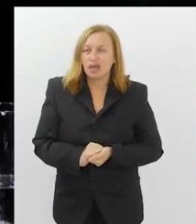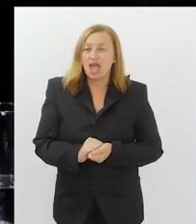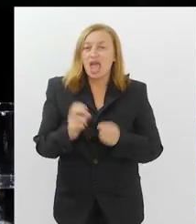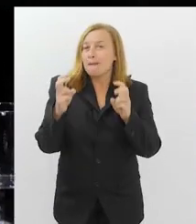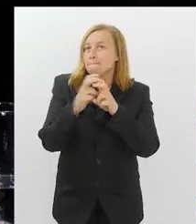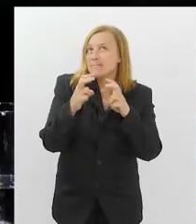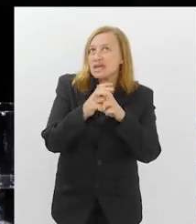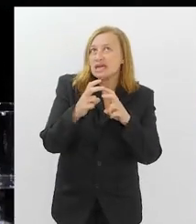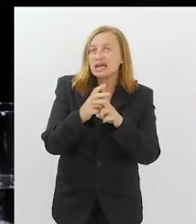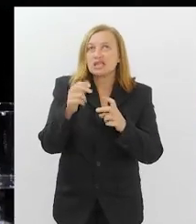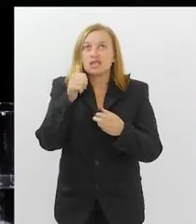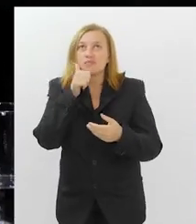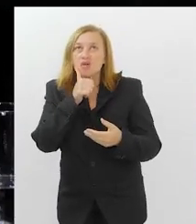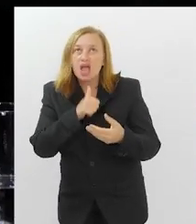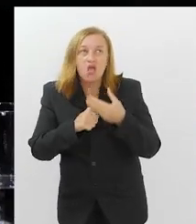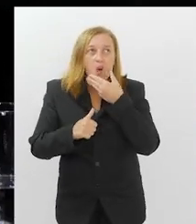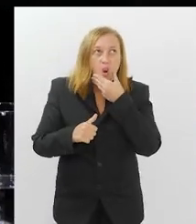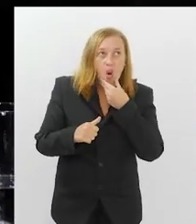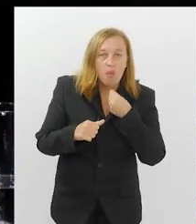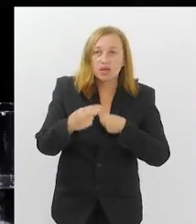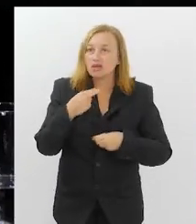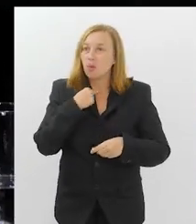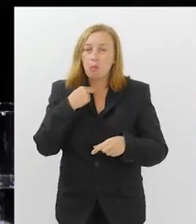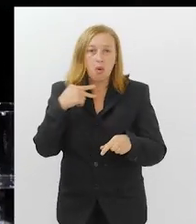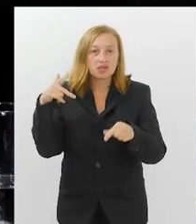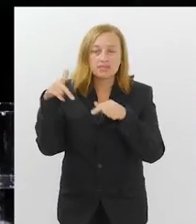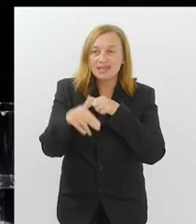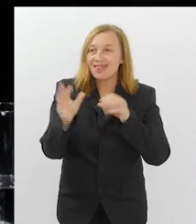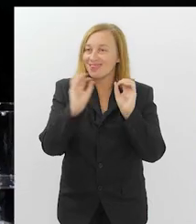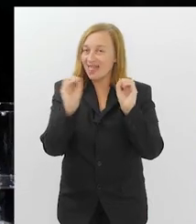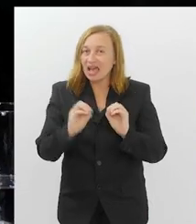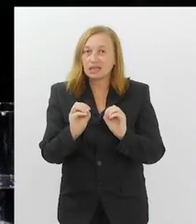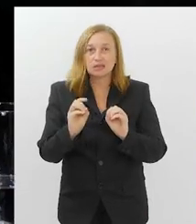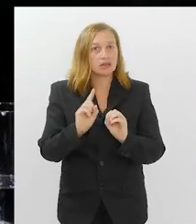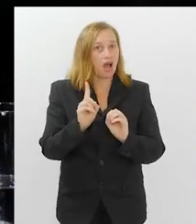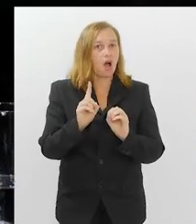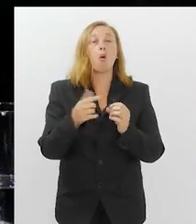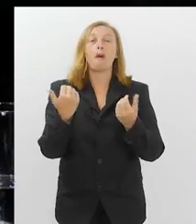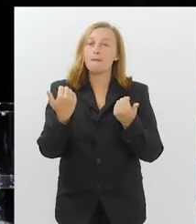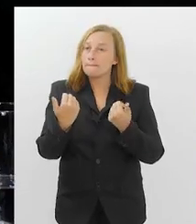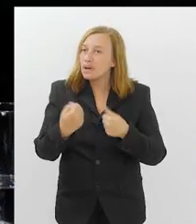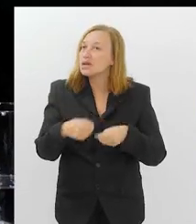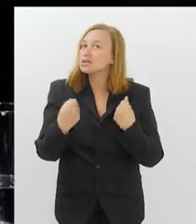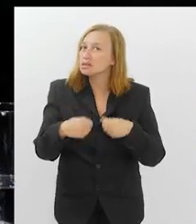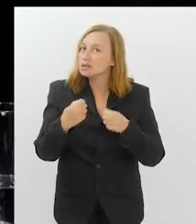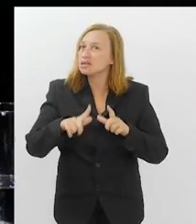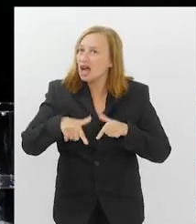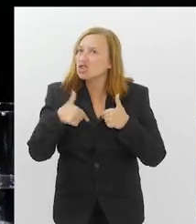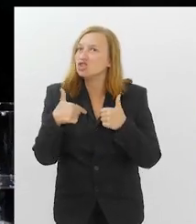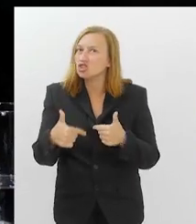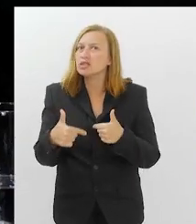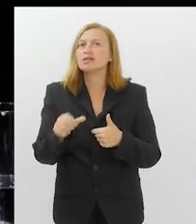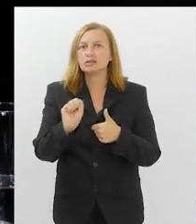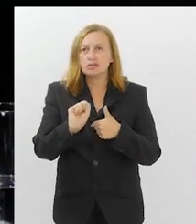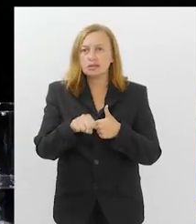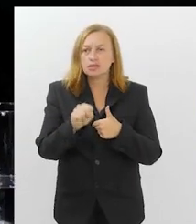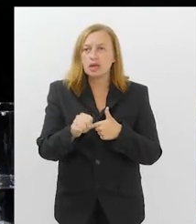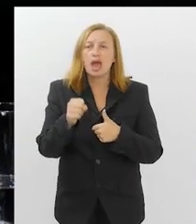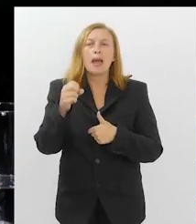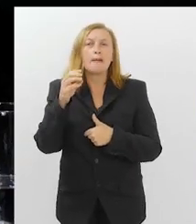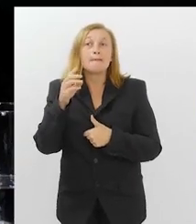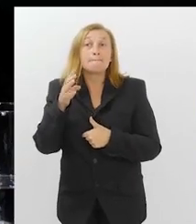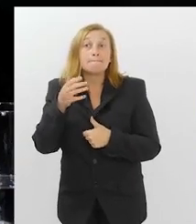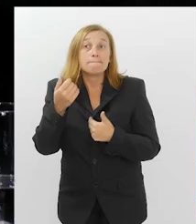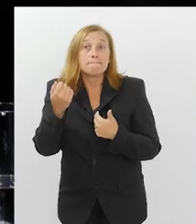dizer briga de marido e mulher, ninguém mete a colher. Precisa meter a colher, sim. Todas as brigas a gente precisa meter a colher,